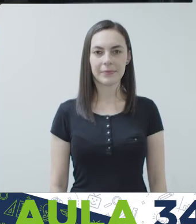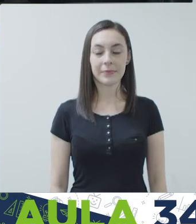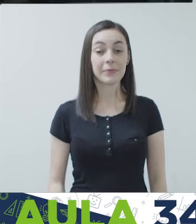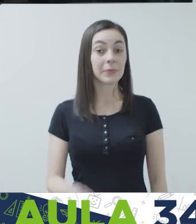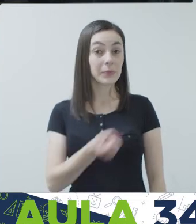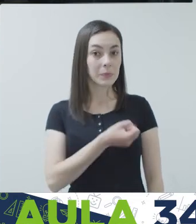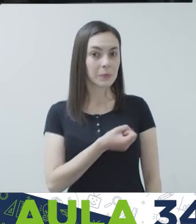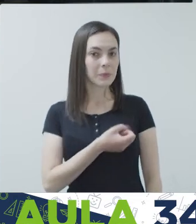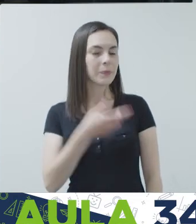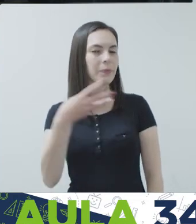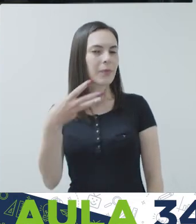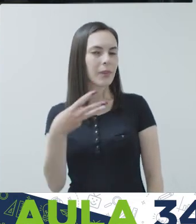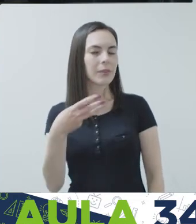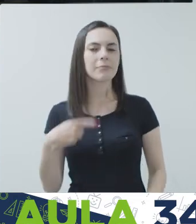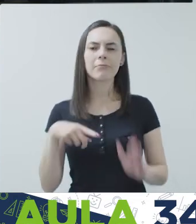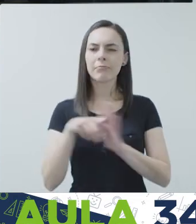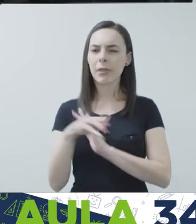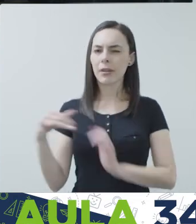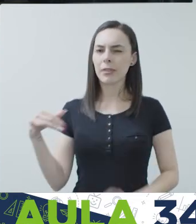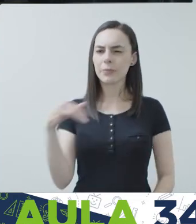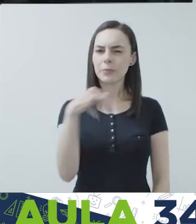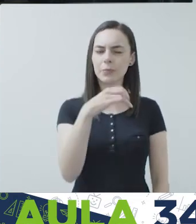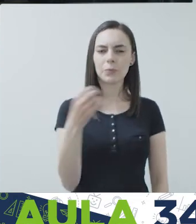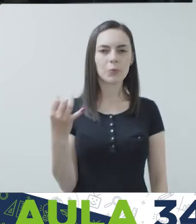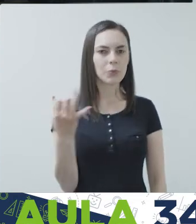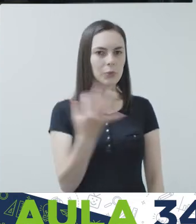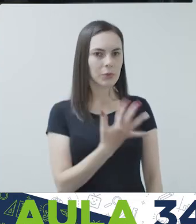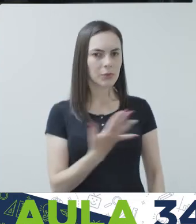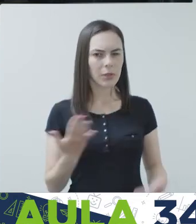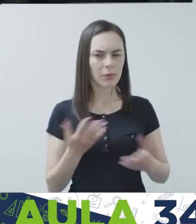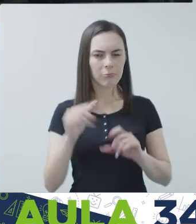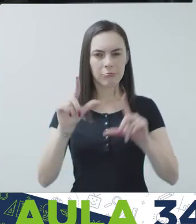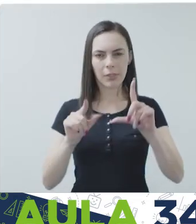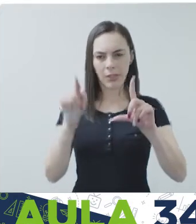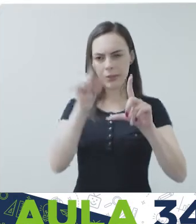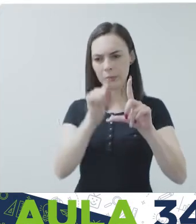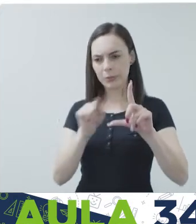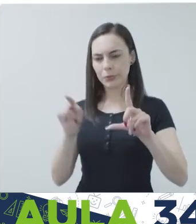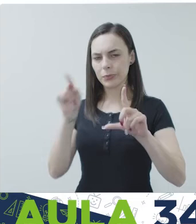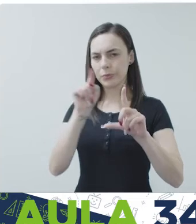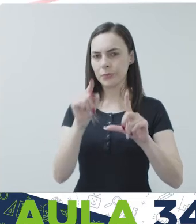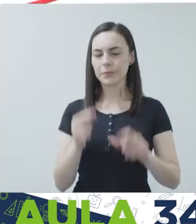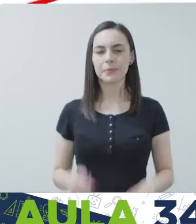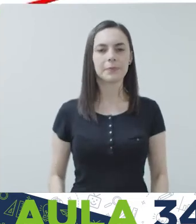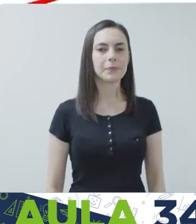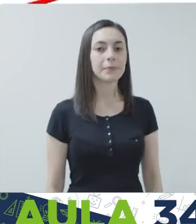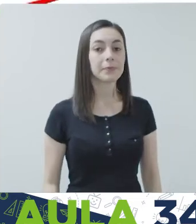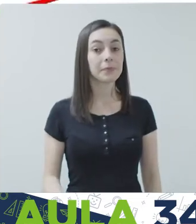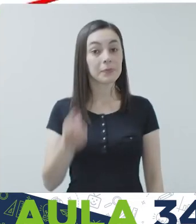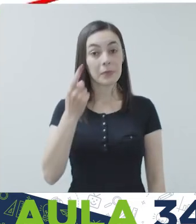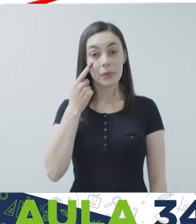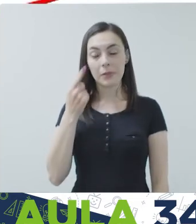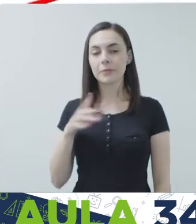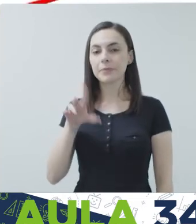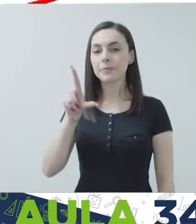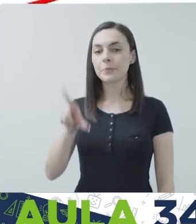Número 3, quantos aviões? Vamos contornar juntos lá na tela? Vamos lá? Vamos pegar